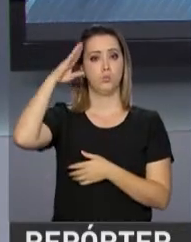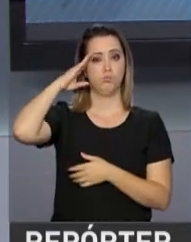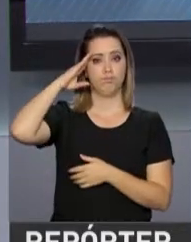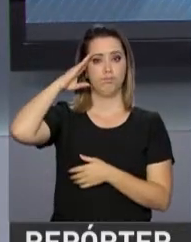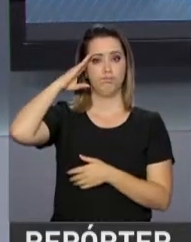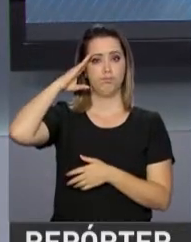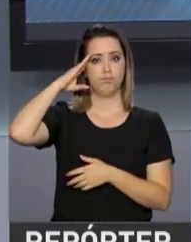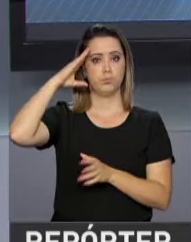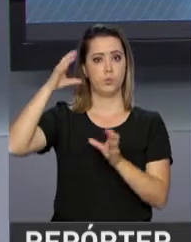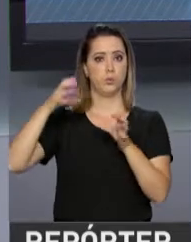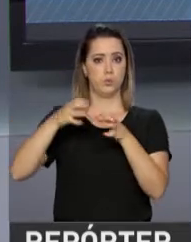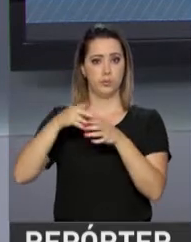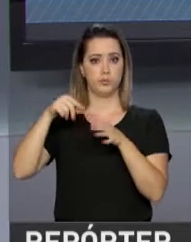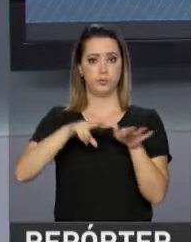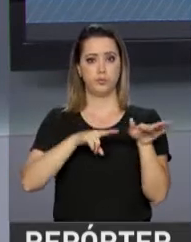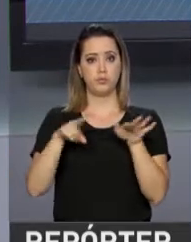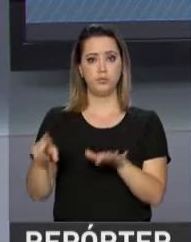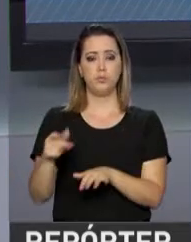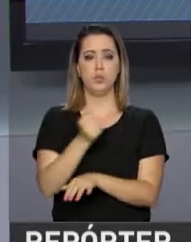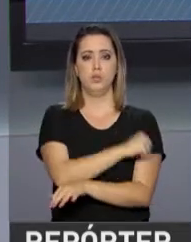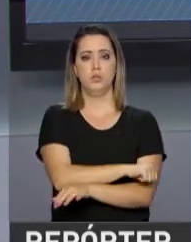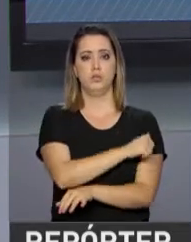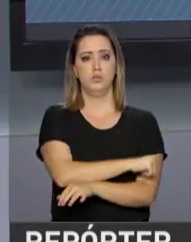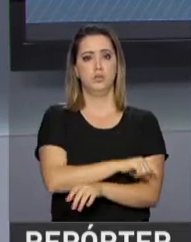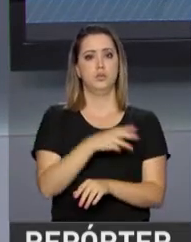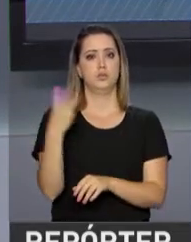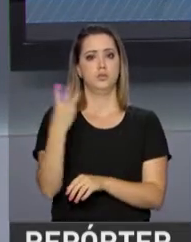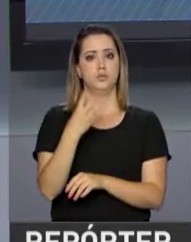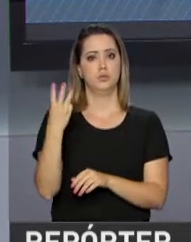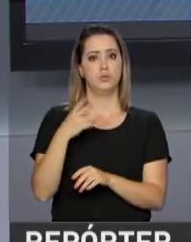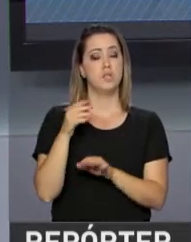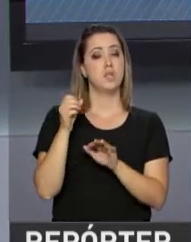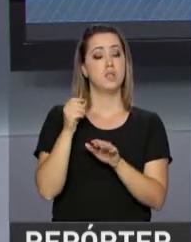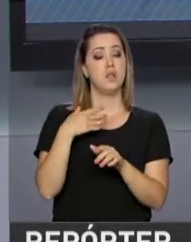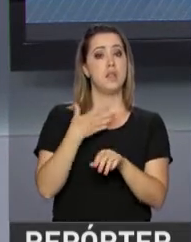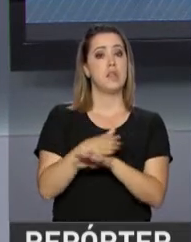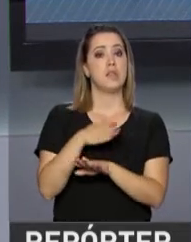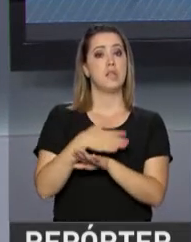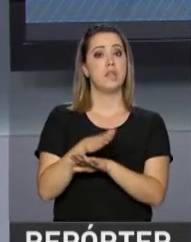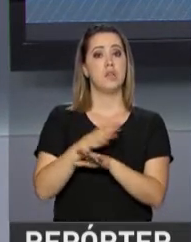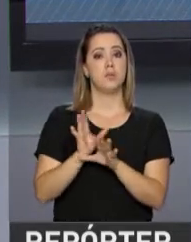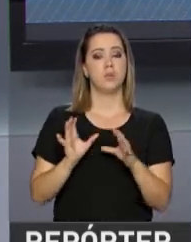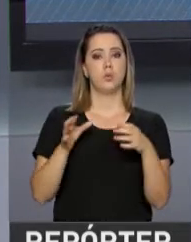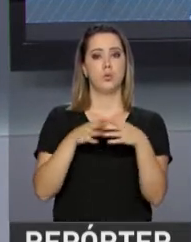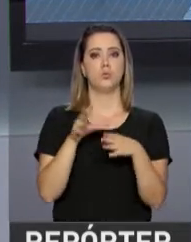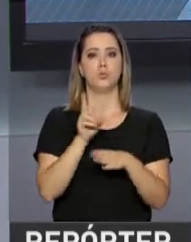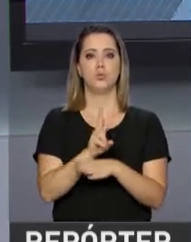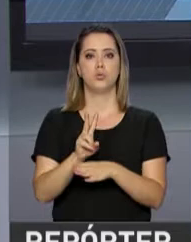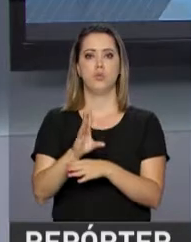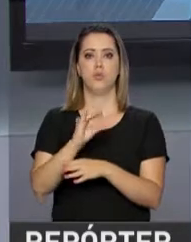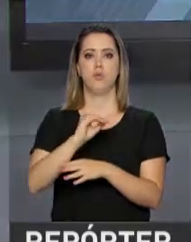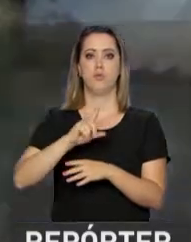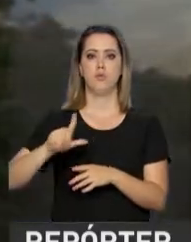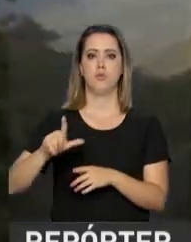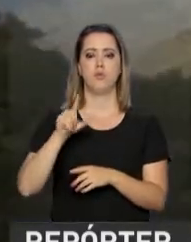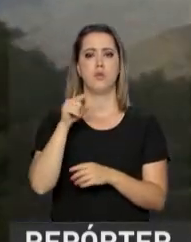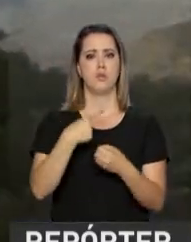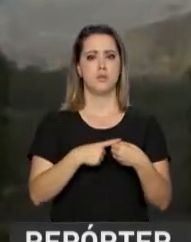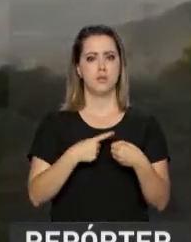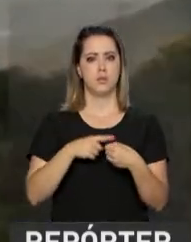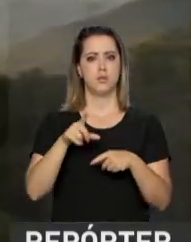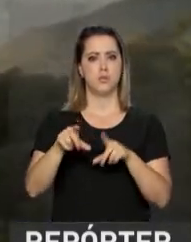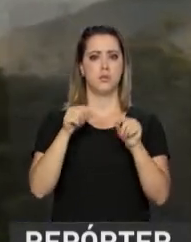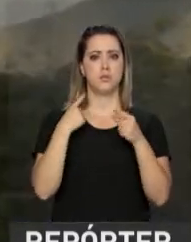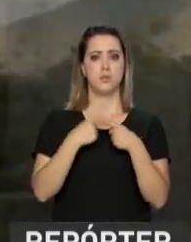participaram nesta semana em petrópolis no rio de janeiro do terceiro exercício conjunto de defesa civil a cidade foi escolhida